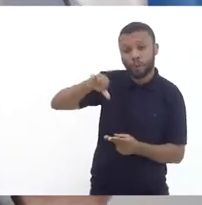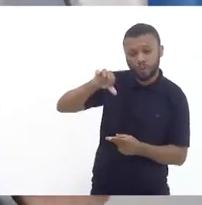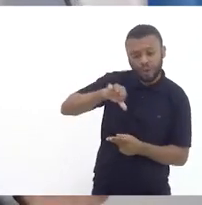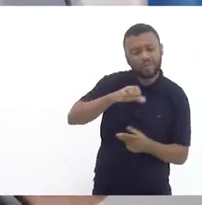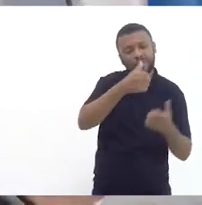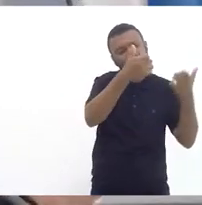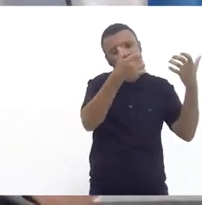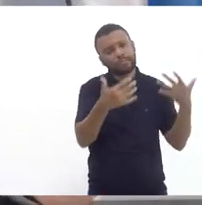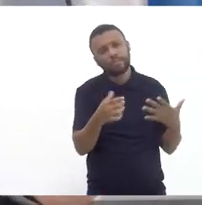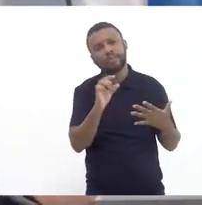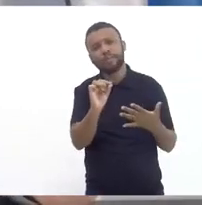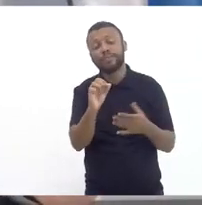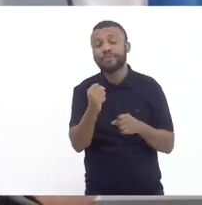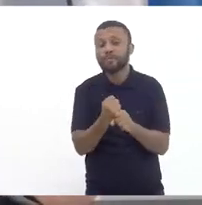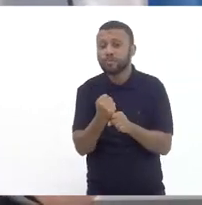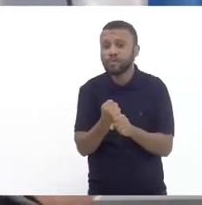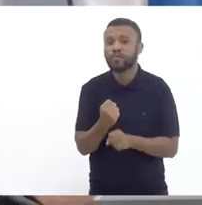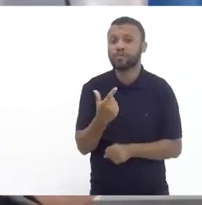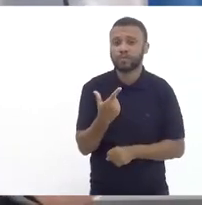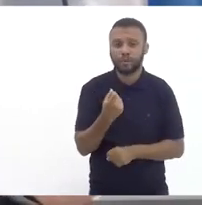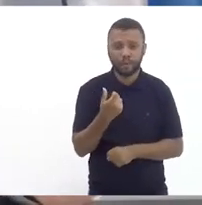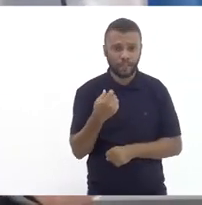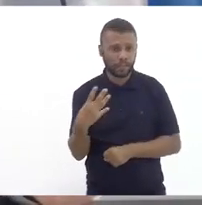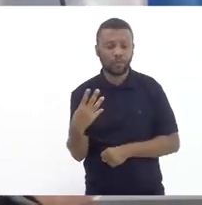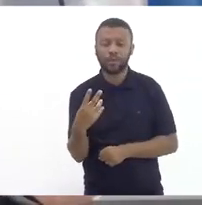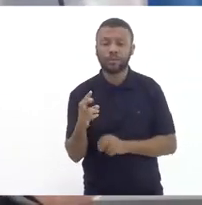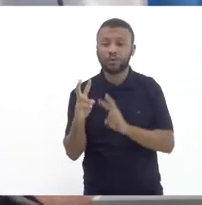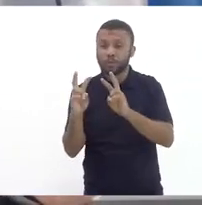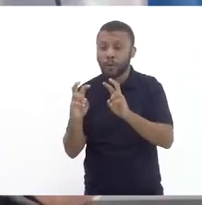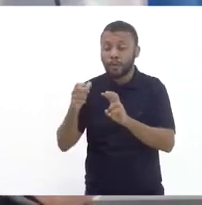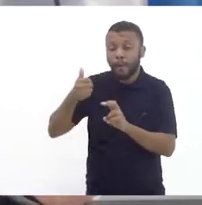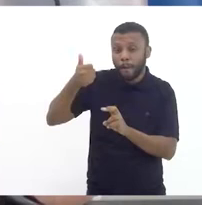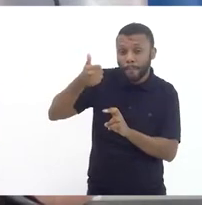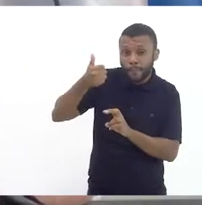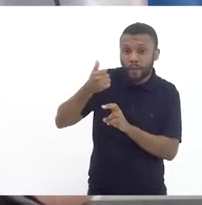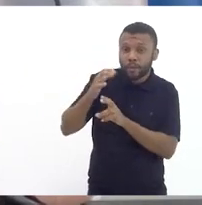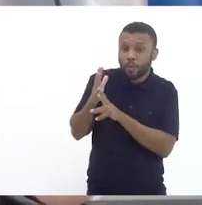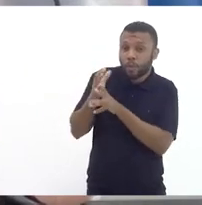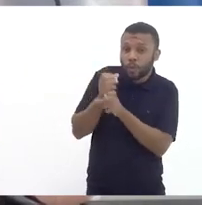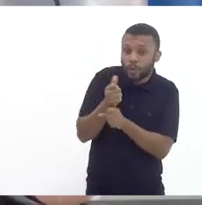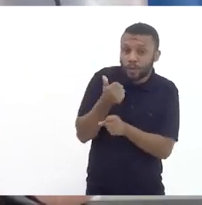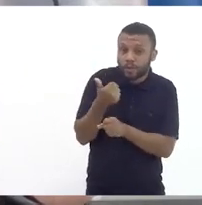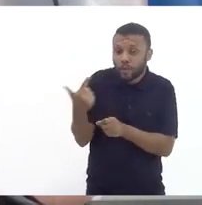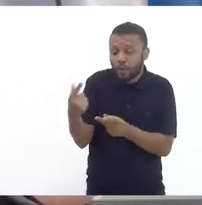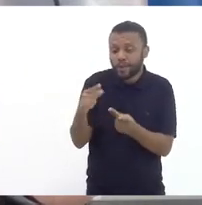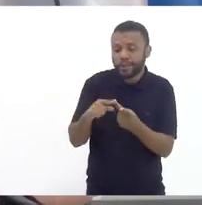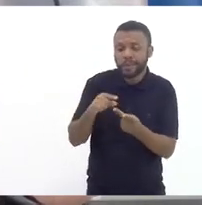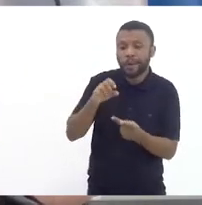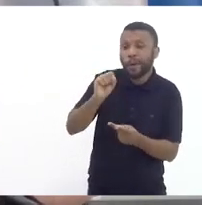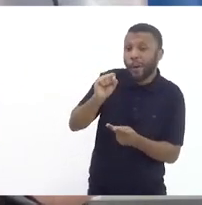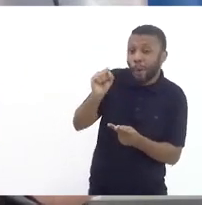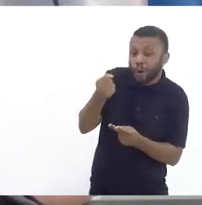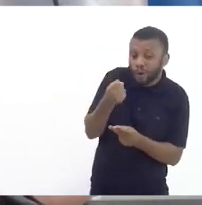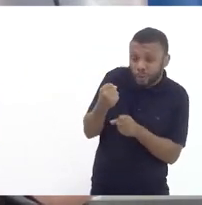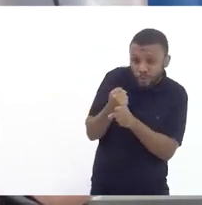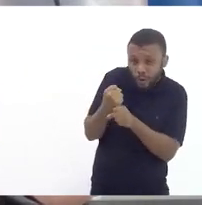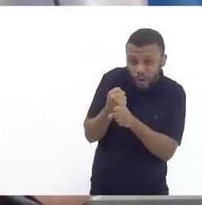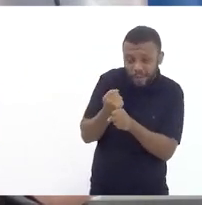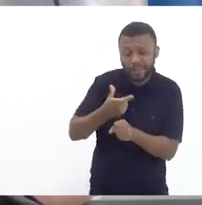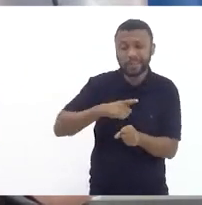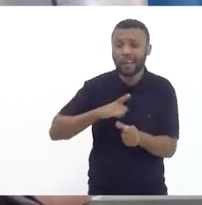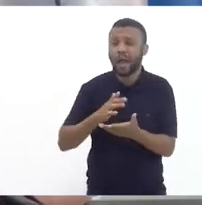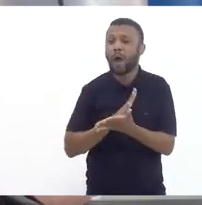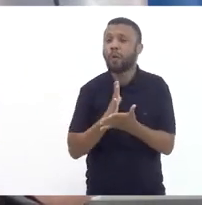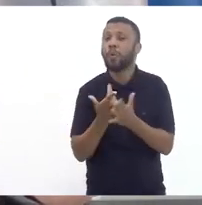Senhoria está dizendo que acho que é de 2014. 14. Então, em relação ao primeiro, já faz 12 anos. Em relação ao segundo, sim, já faz 8 anos. Há um relatório desse